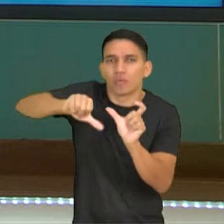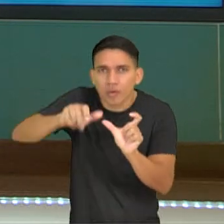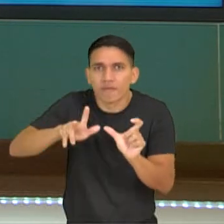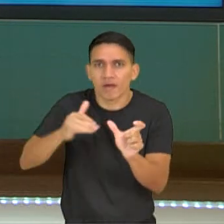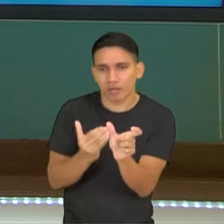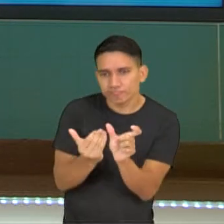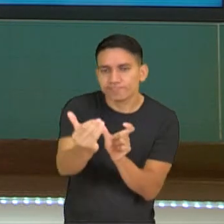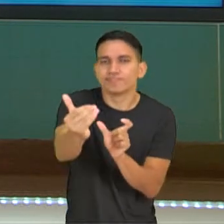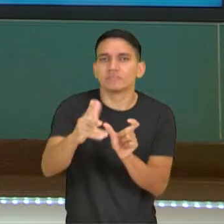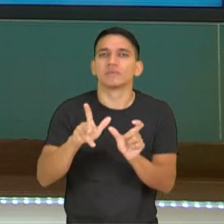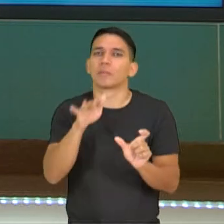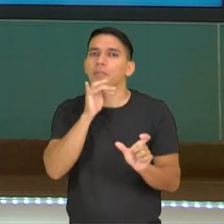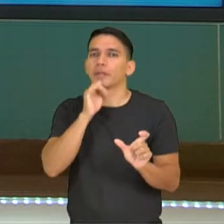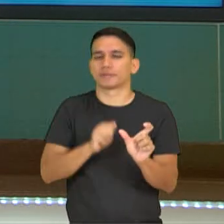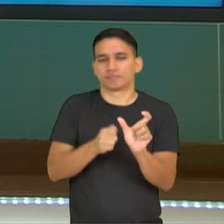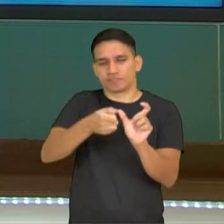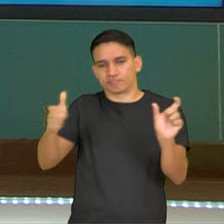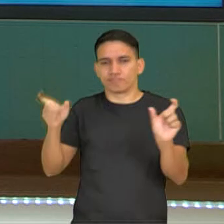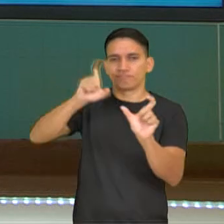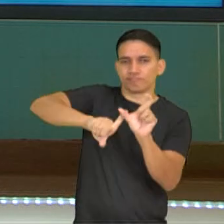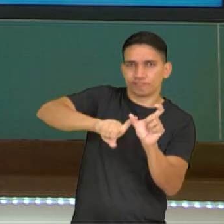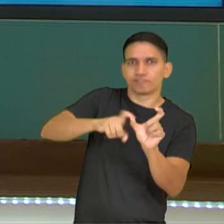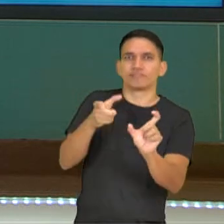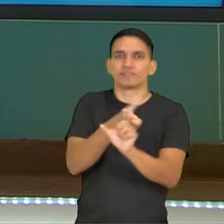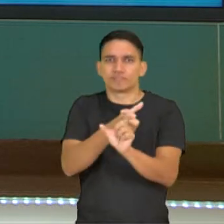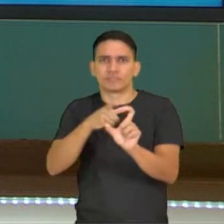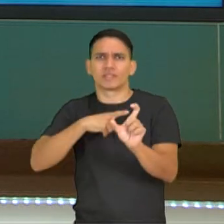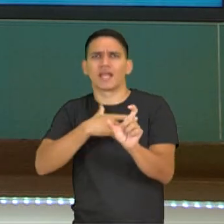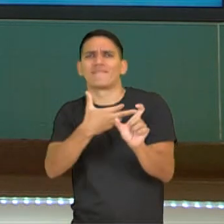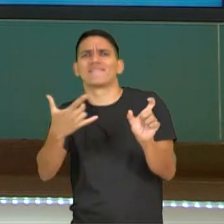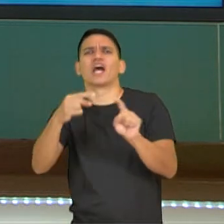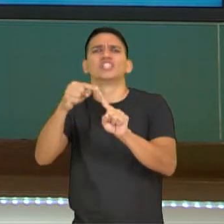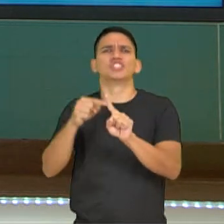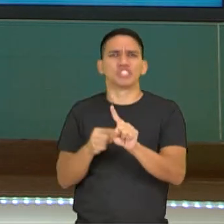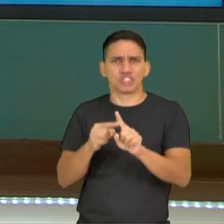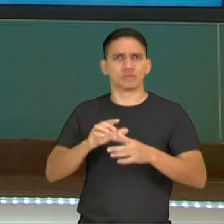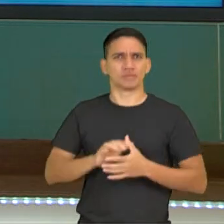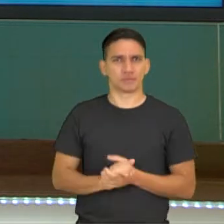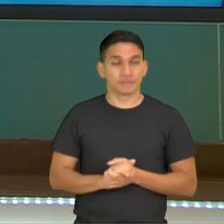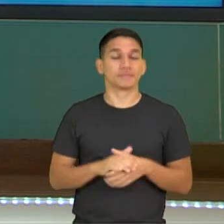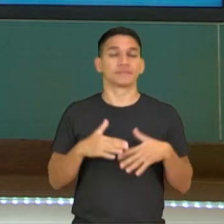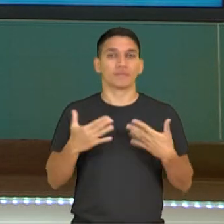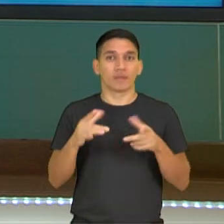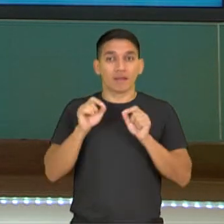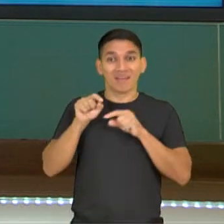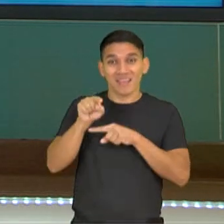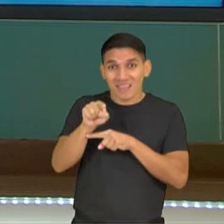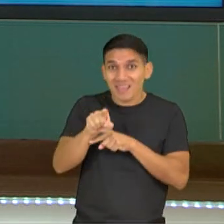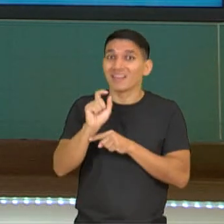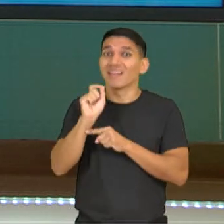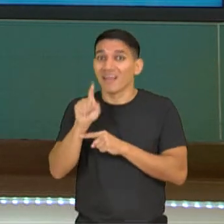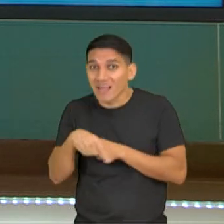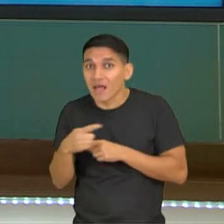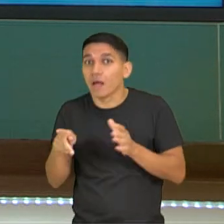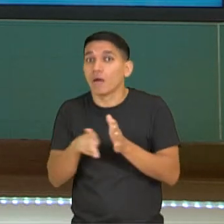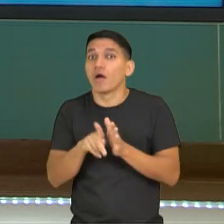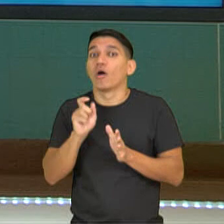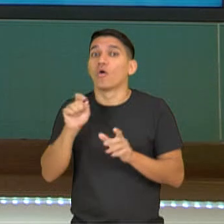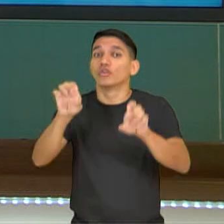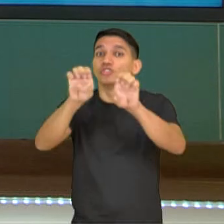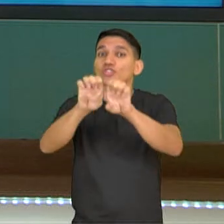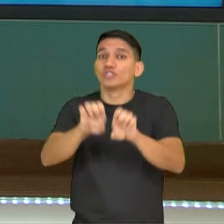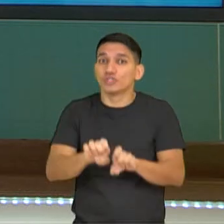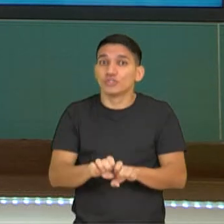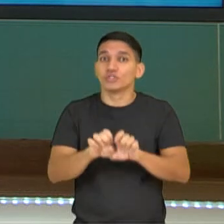né? A gente pode ter lapiseira, pedregulho, pedreira, dentre outras. Então, isso é o que nós chamamos de